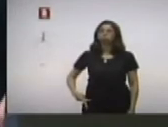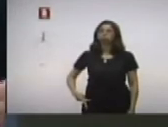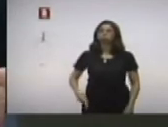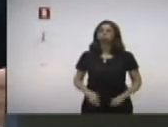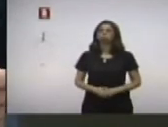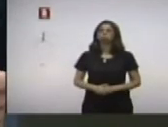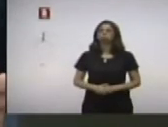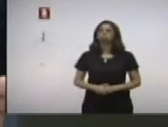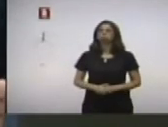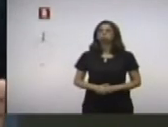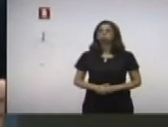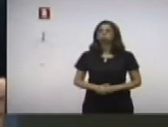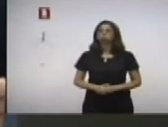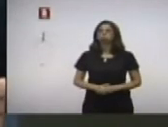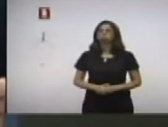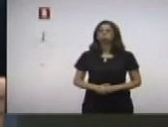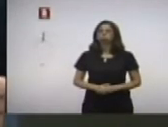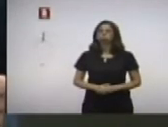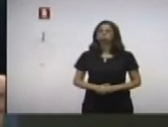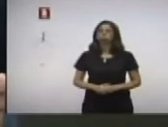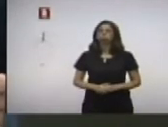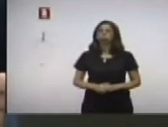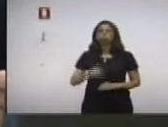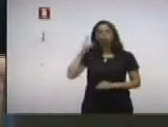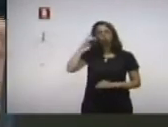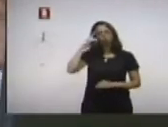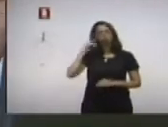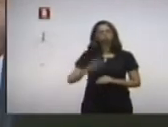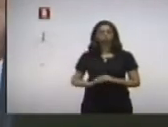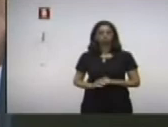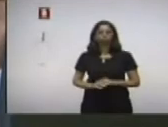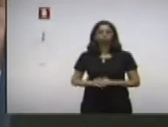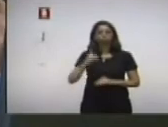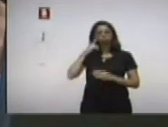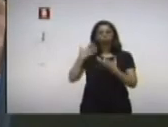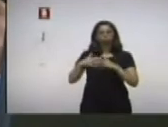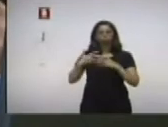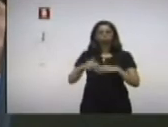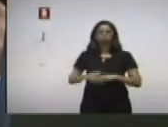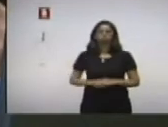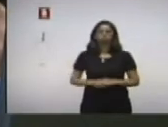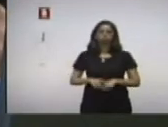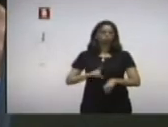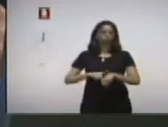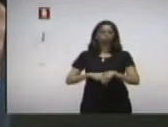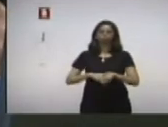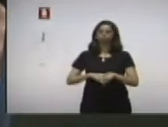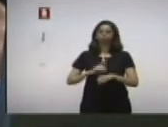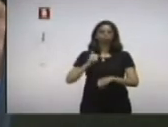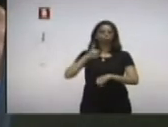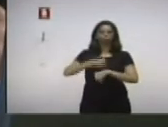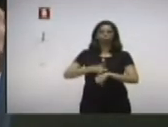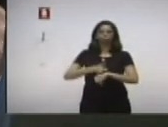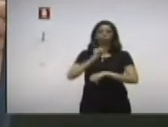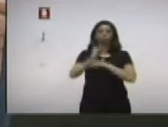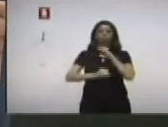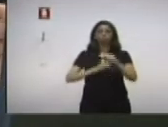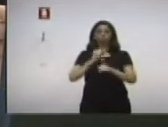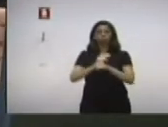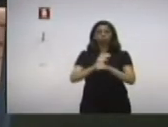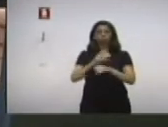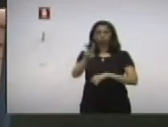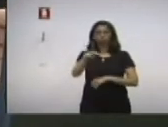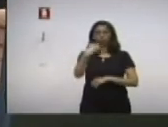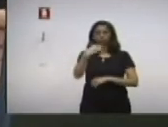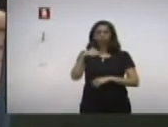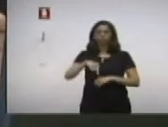e absolutamente razoável como tenho tempo para tal pessoal da internet Às vezes